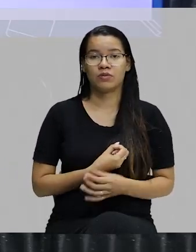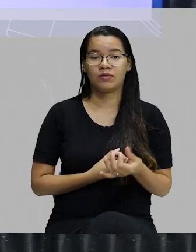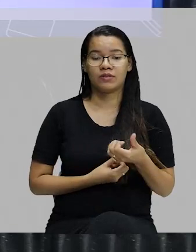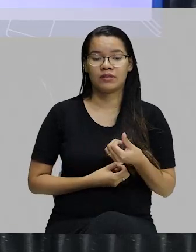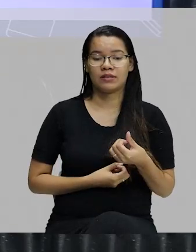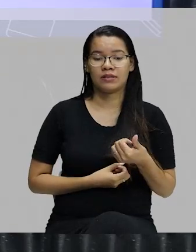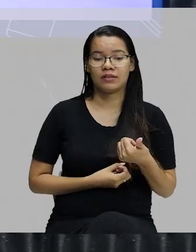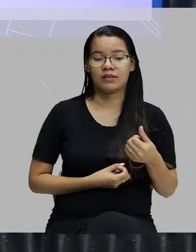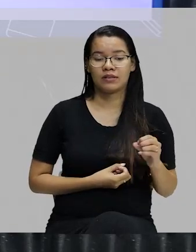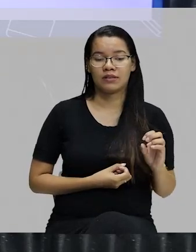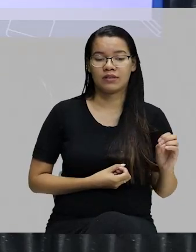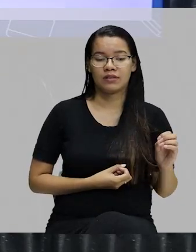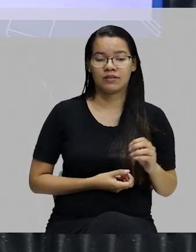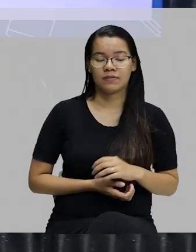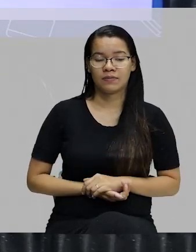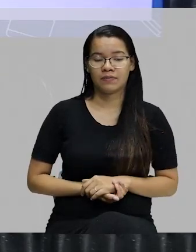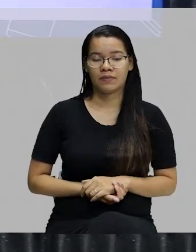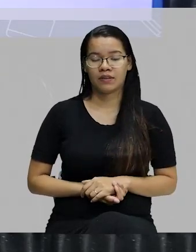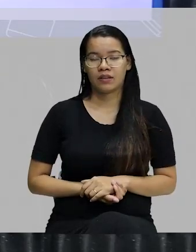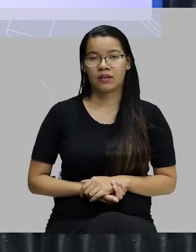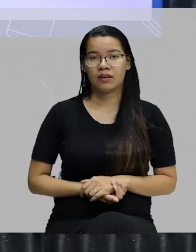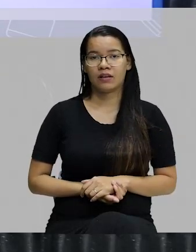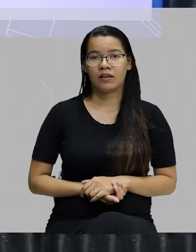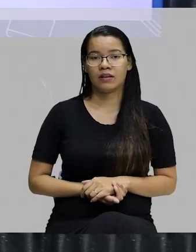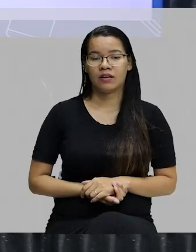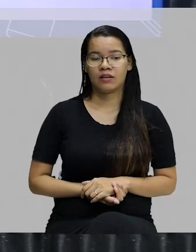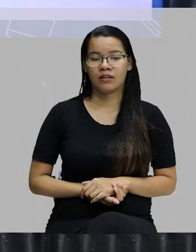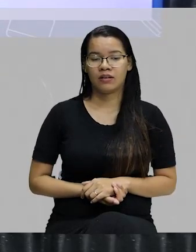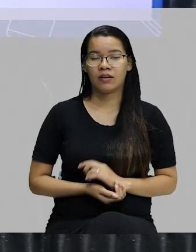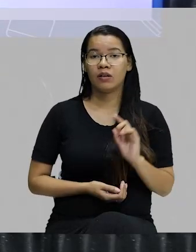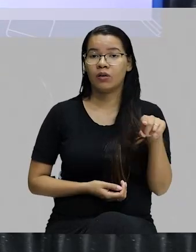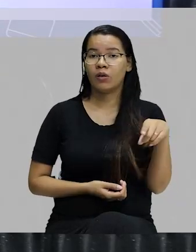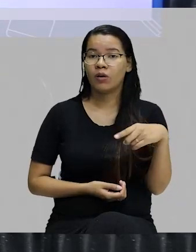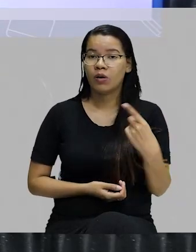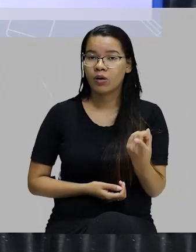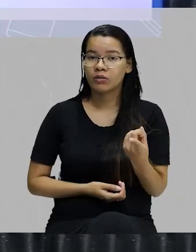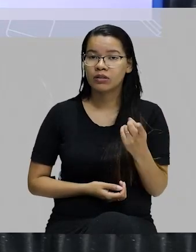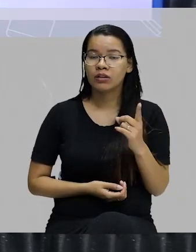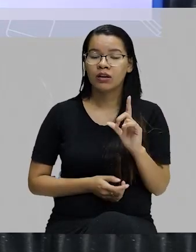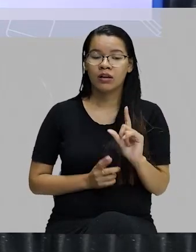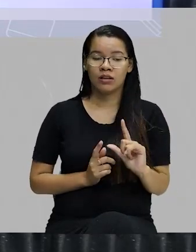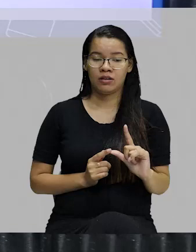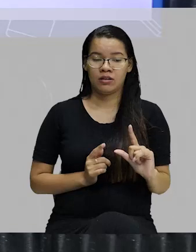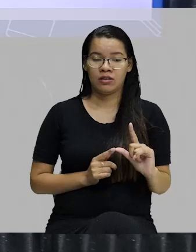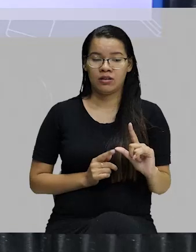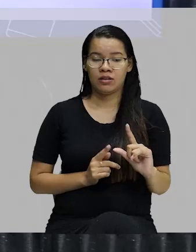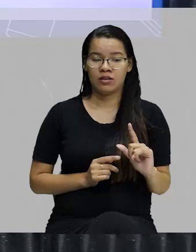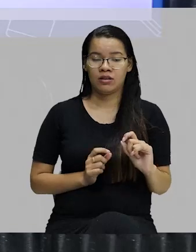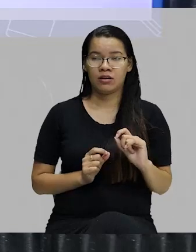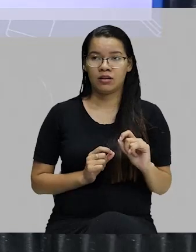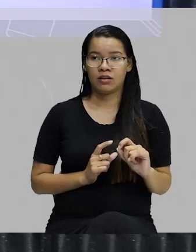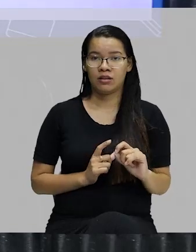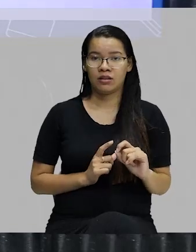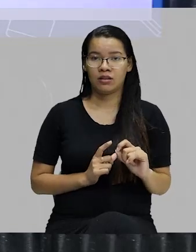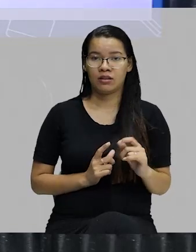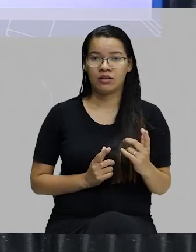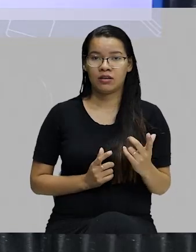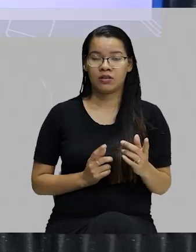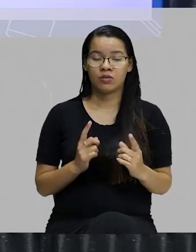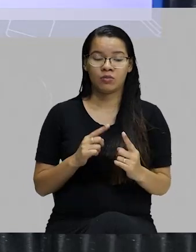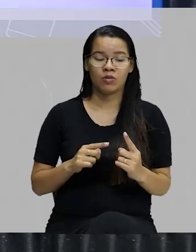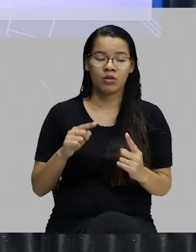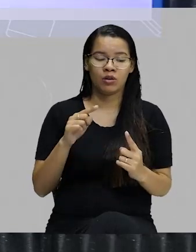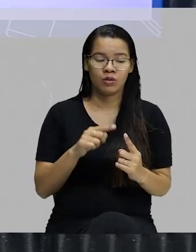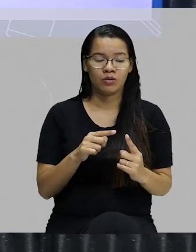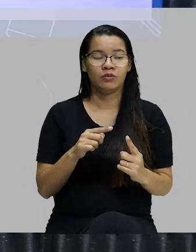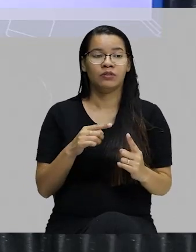bom, gente? Passemos agora, né, para outra letra, que ainda tem como objetivo